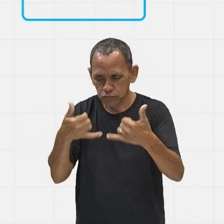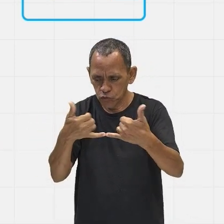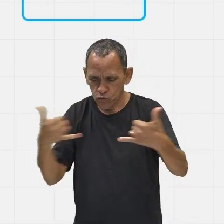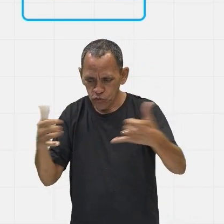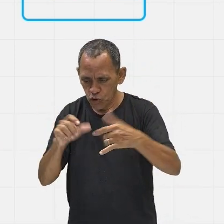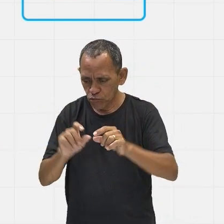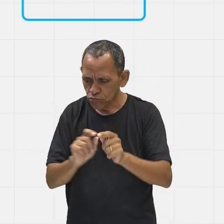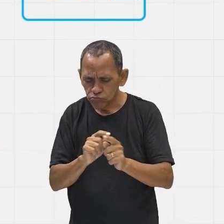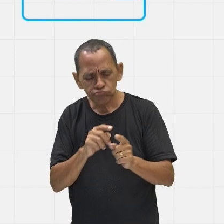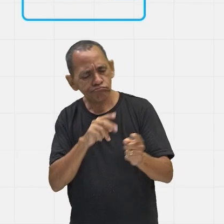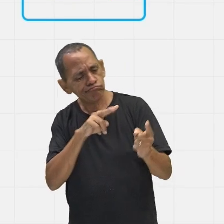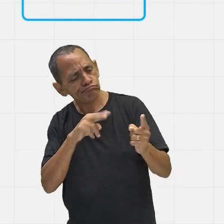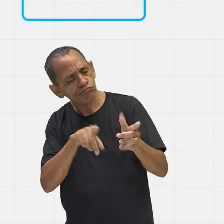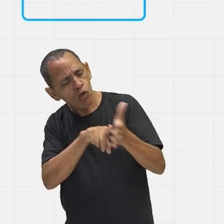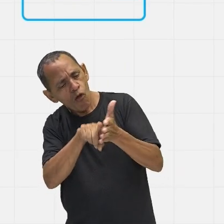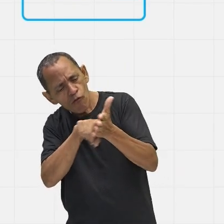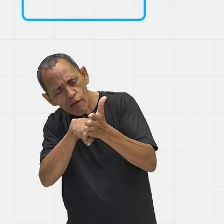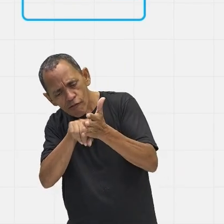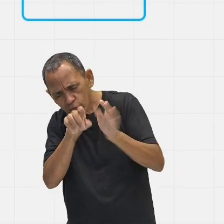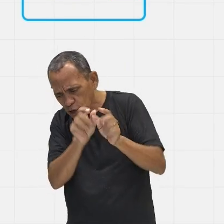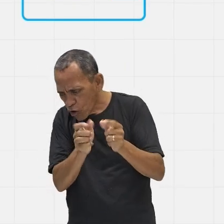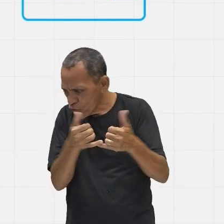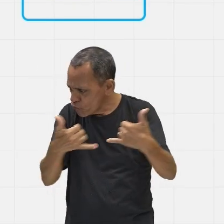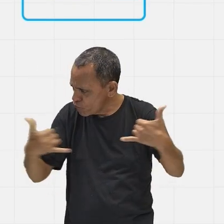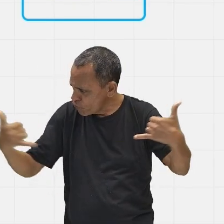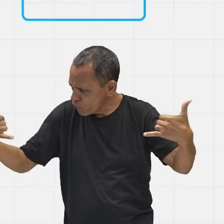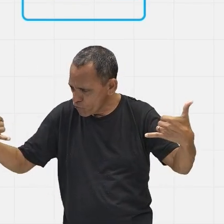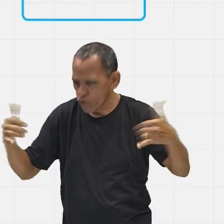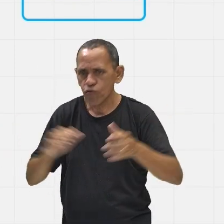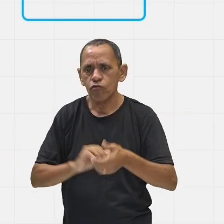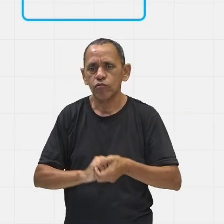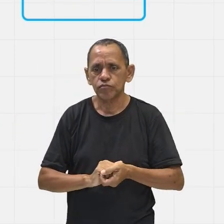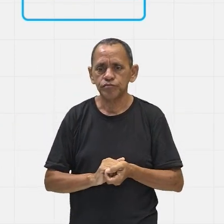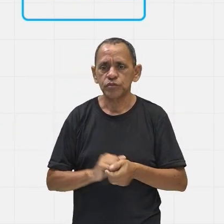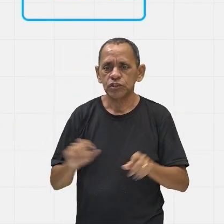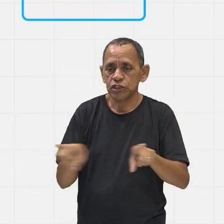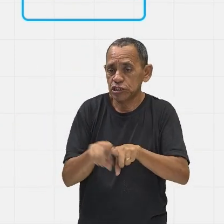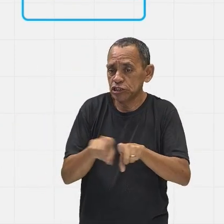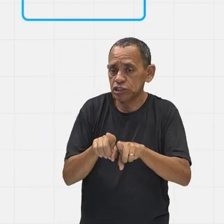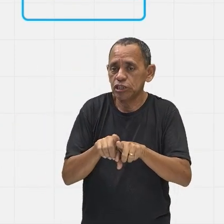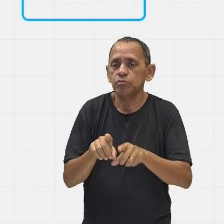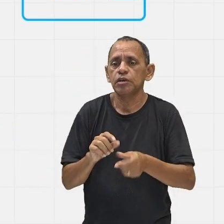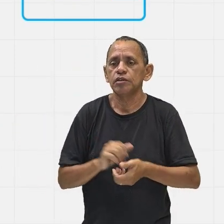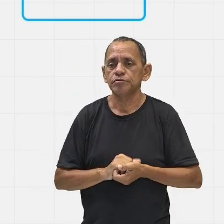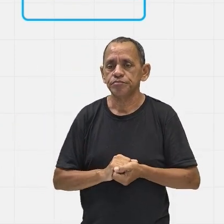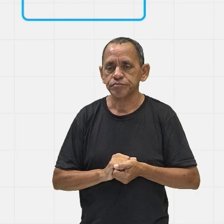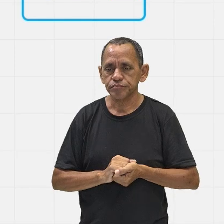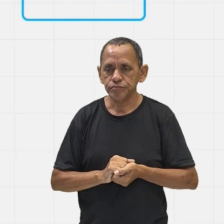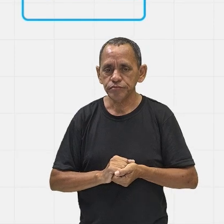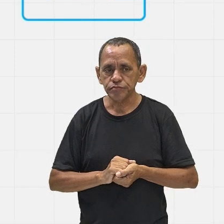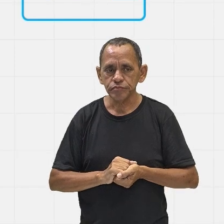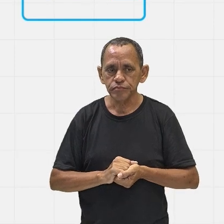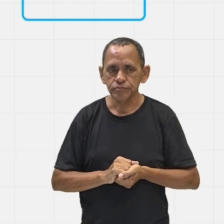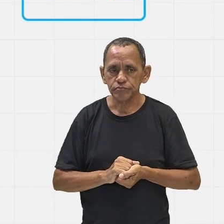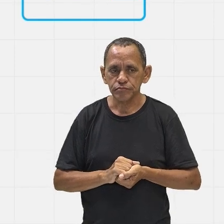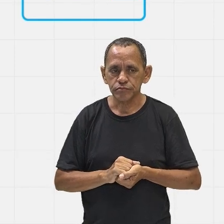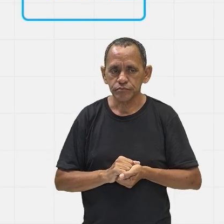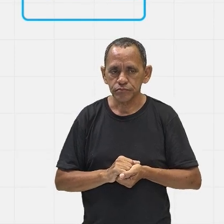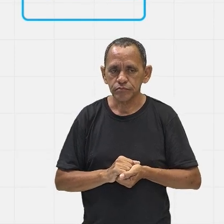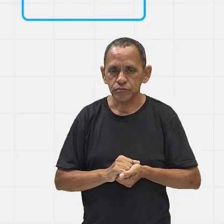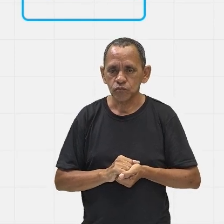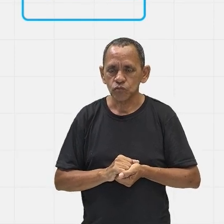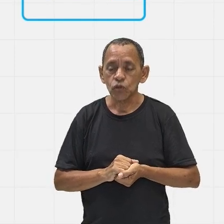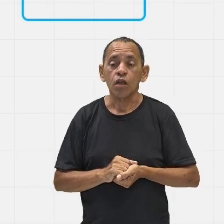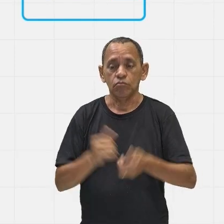canaletas, né? Mas em algumas localidades é possível. O senhor vai verificar toda a extensão do cabo, se ele vai estar danificado ou amassado também em